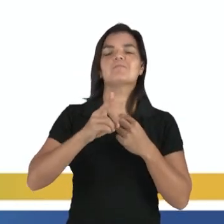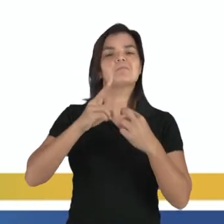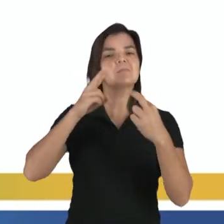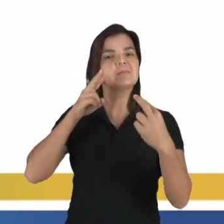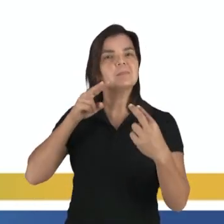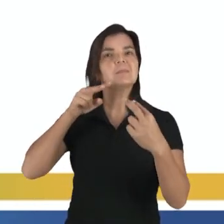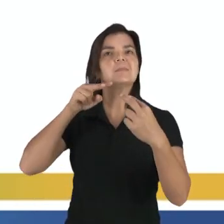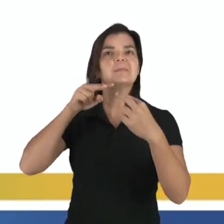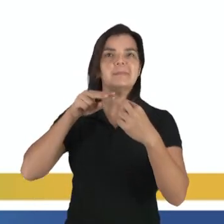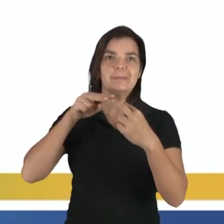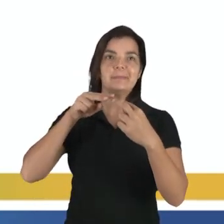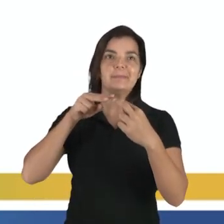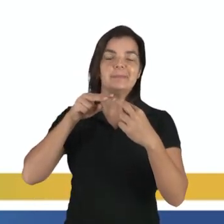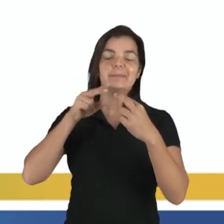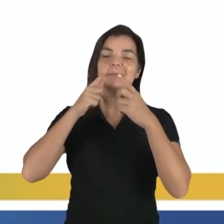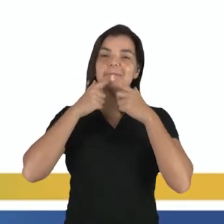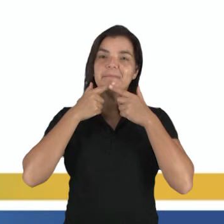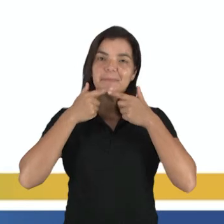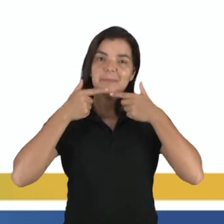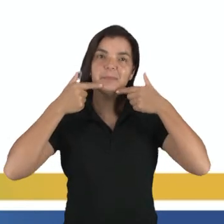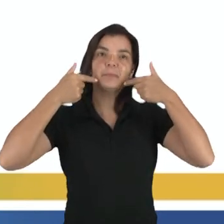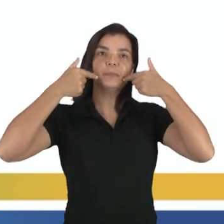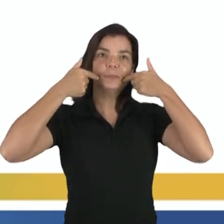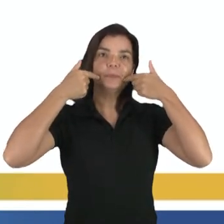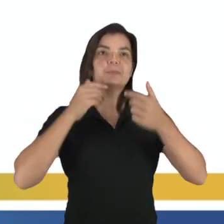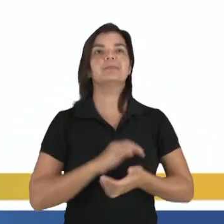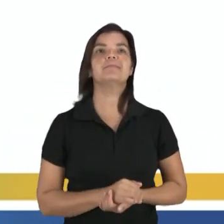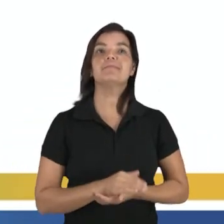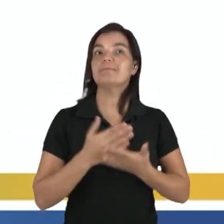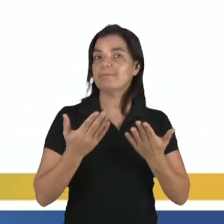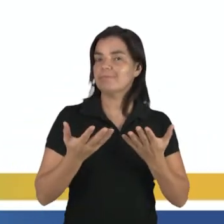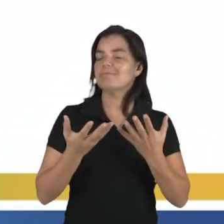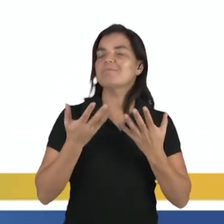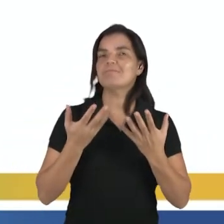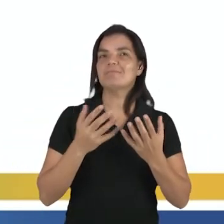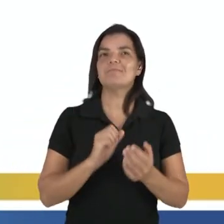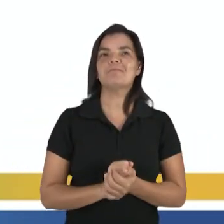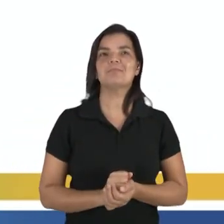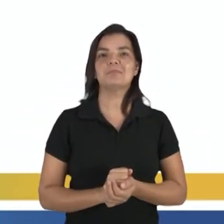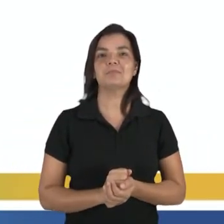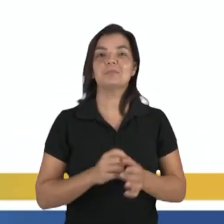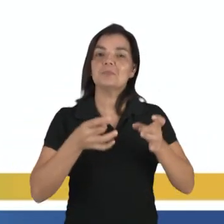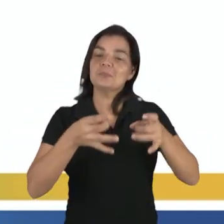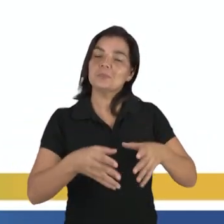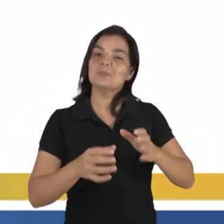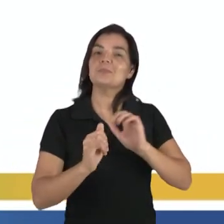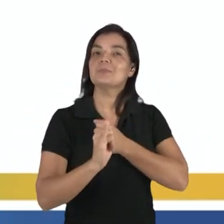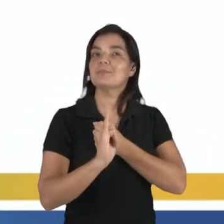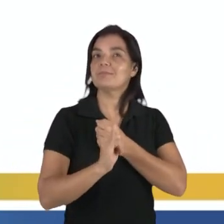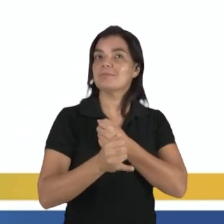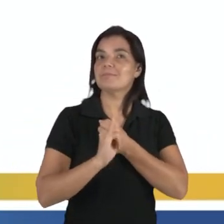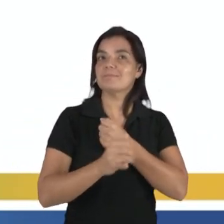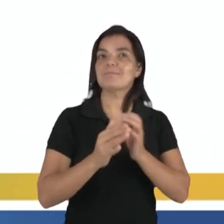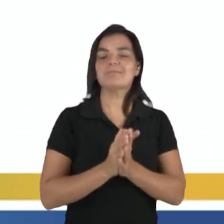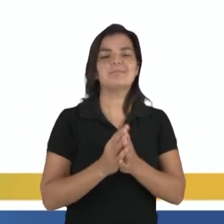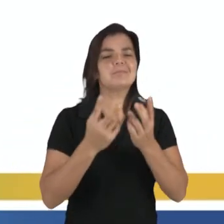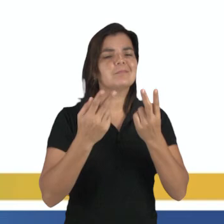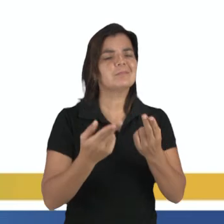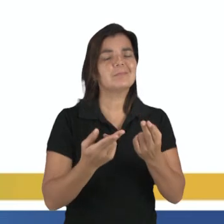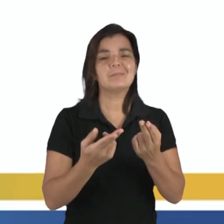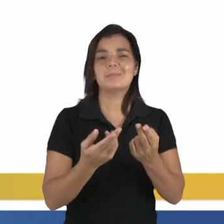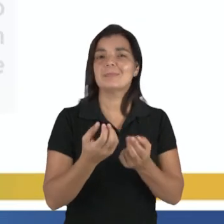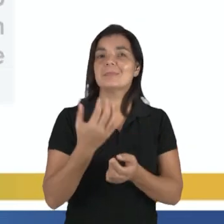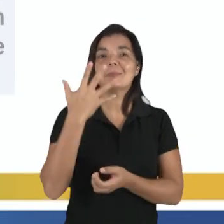mas acaba sustentando o olhar e enfim se abre um sorriso. Assim eu quereria minha última crônica, que fosse